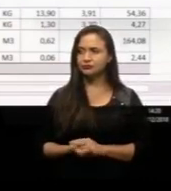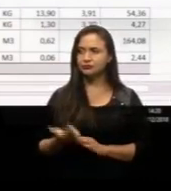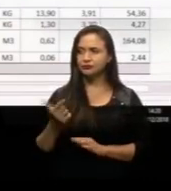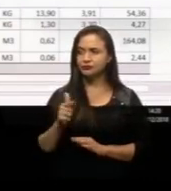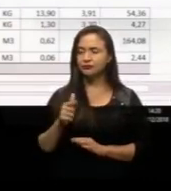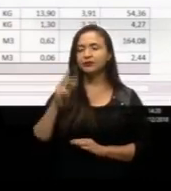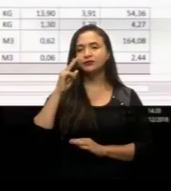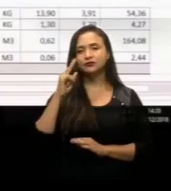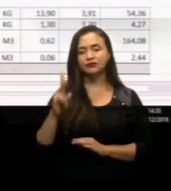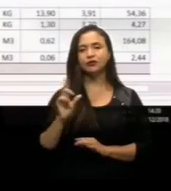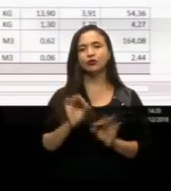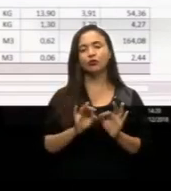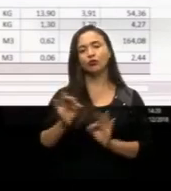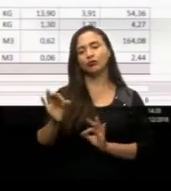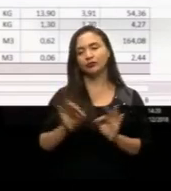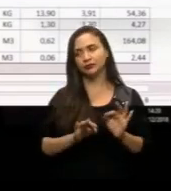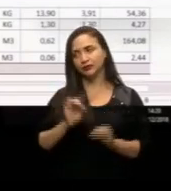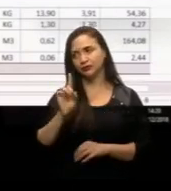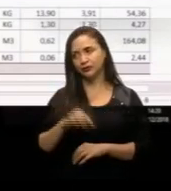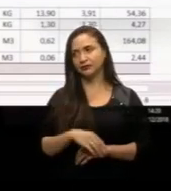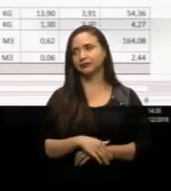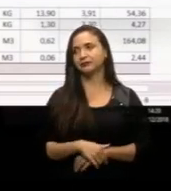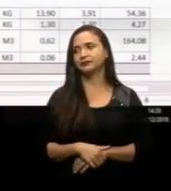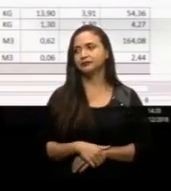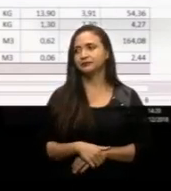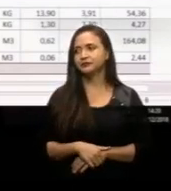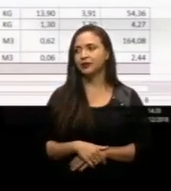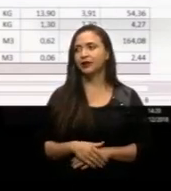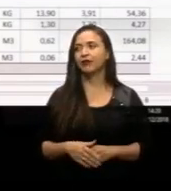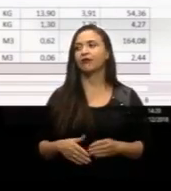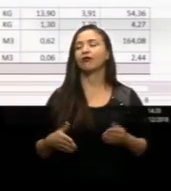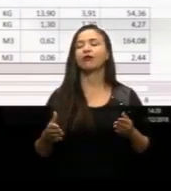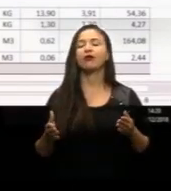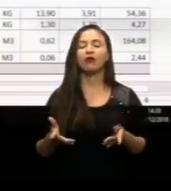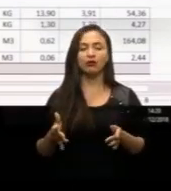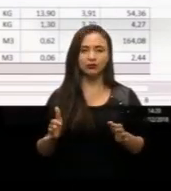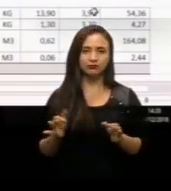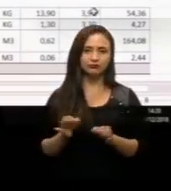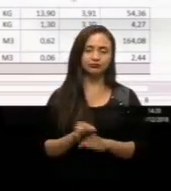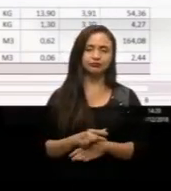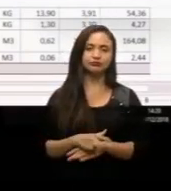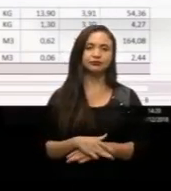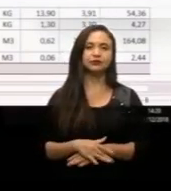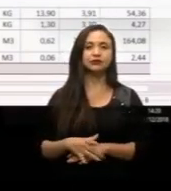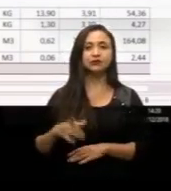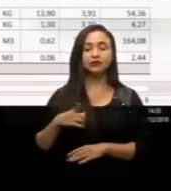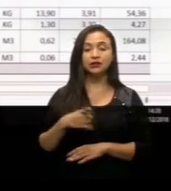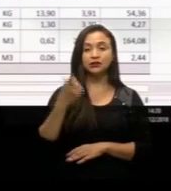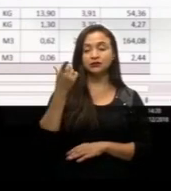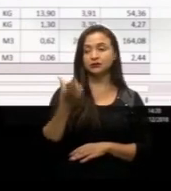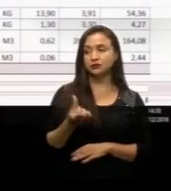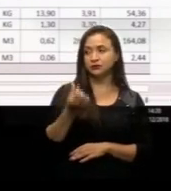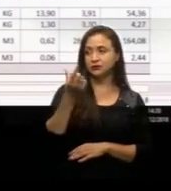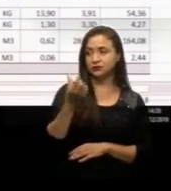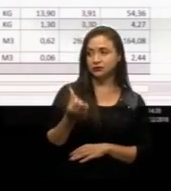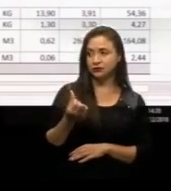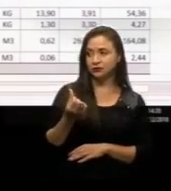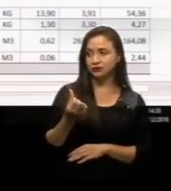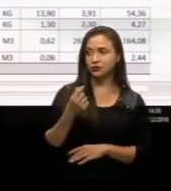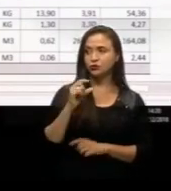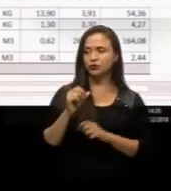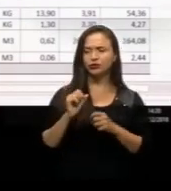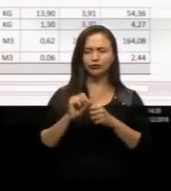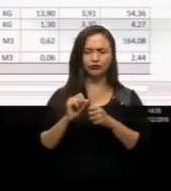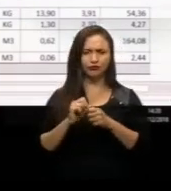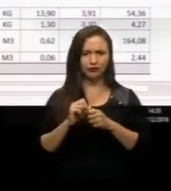Aqui é o comprimento, né? Aí, agora sim. Então, ali que estava errado. A gente vai chegar em 16. O que eu estava fazendo aqui? Eu